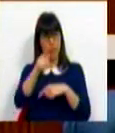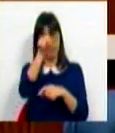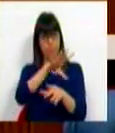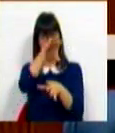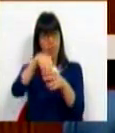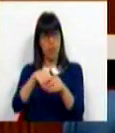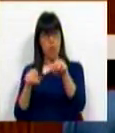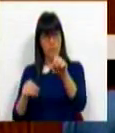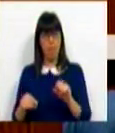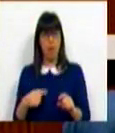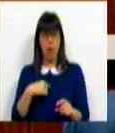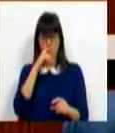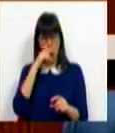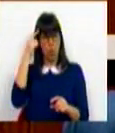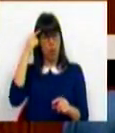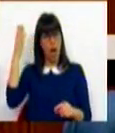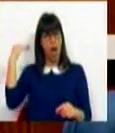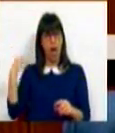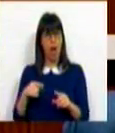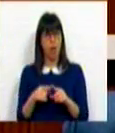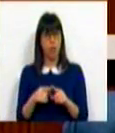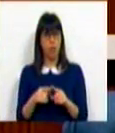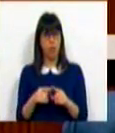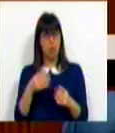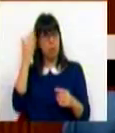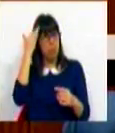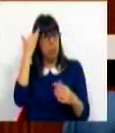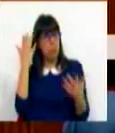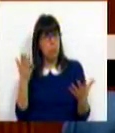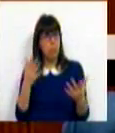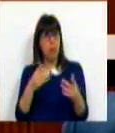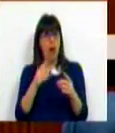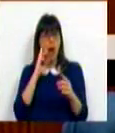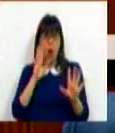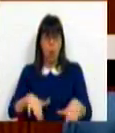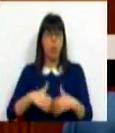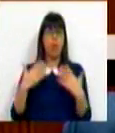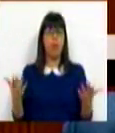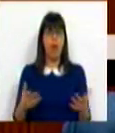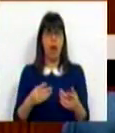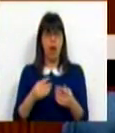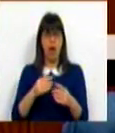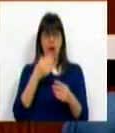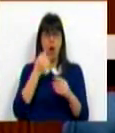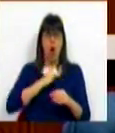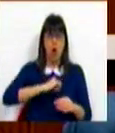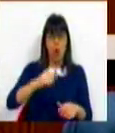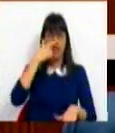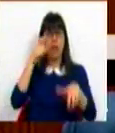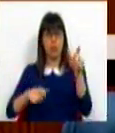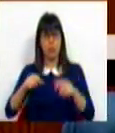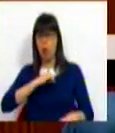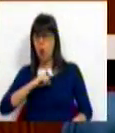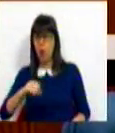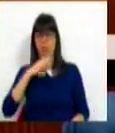Excelências integravam e não me lembro na altura de ter sido considerado insuportável contra os consumidores, contra